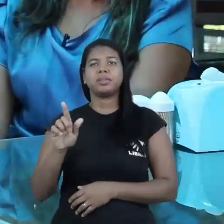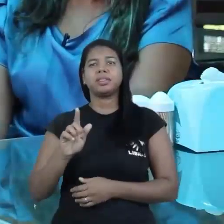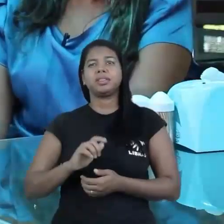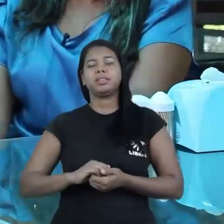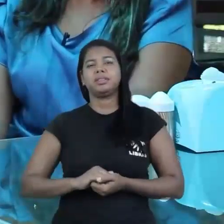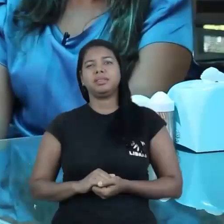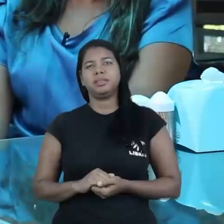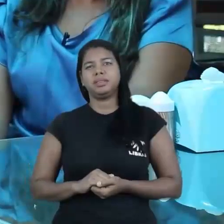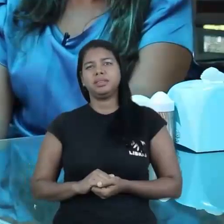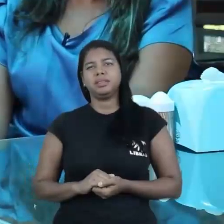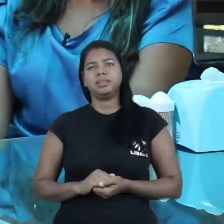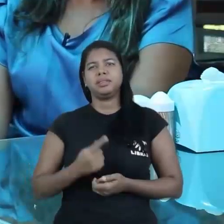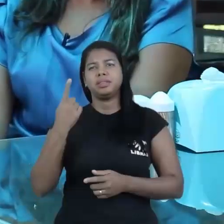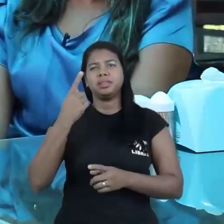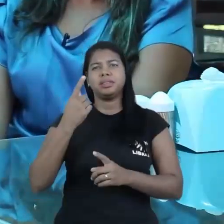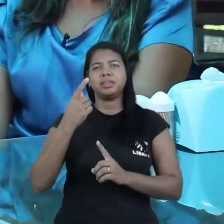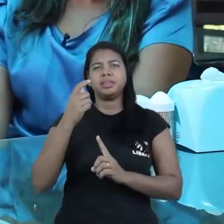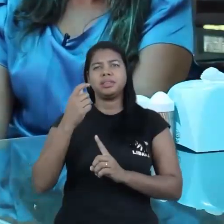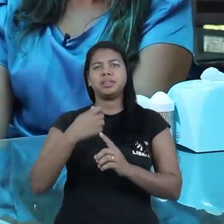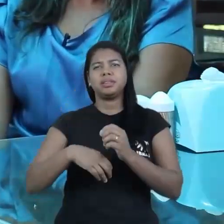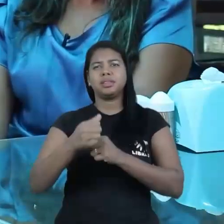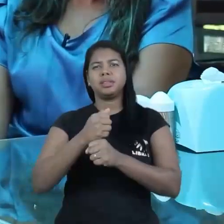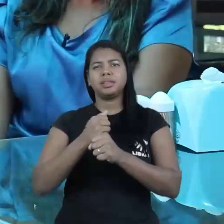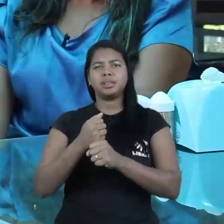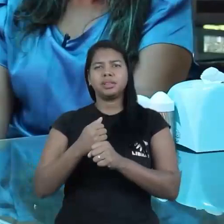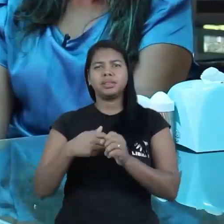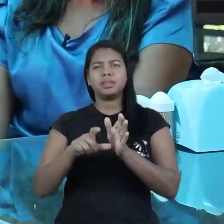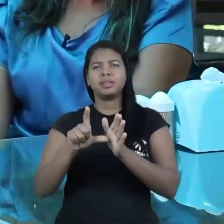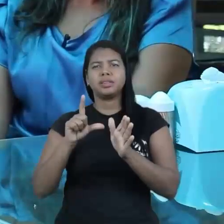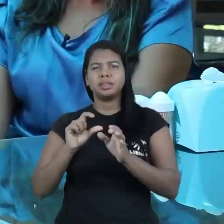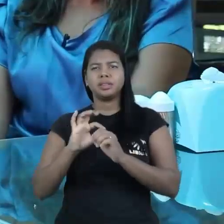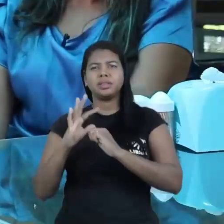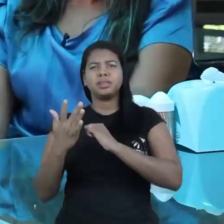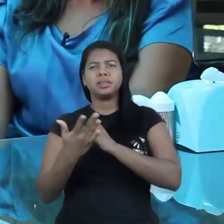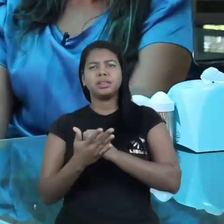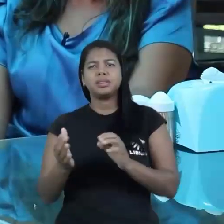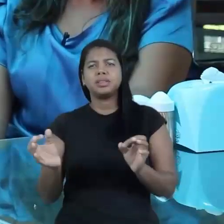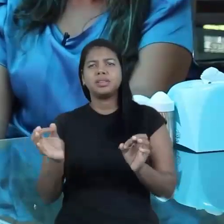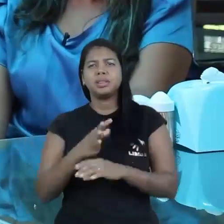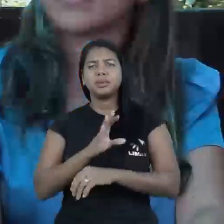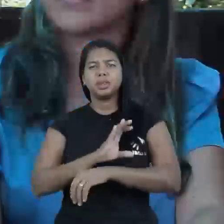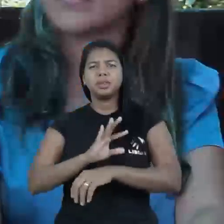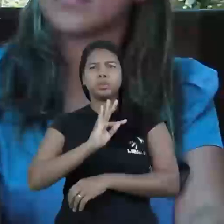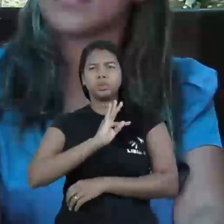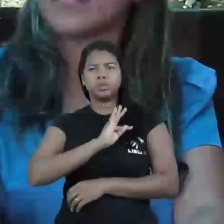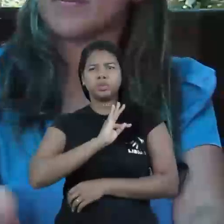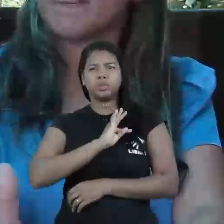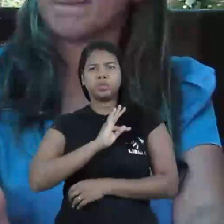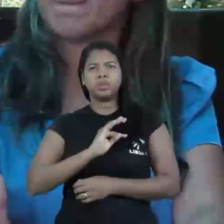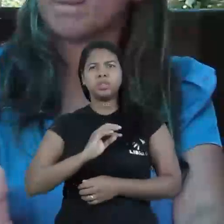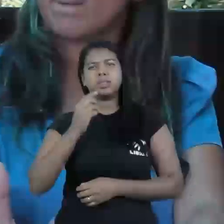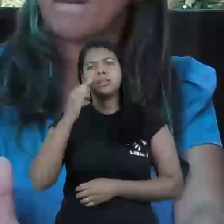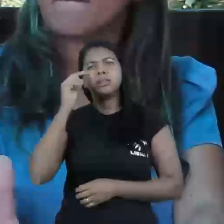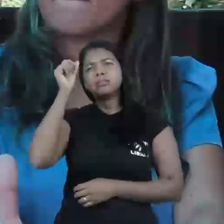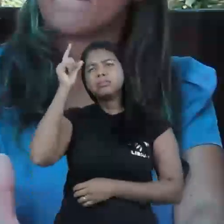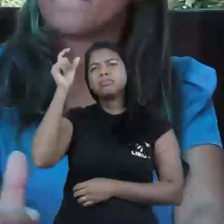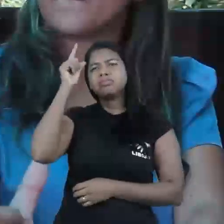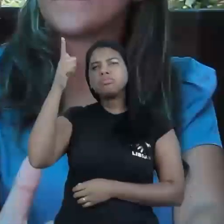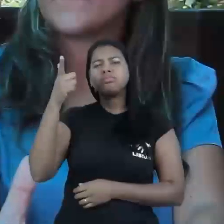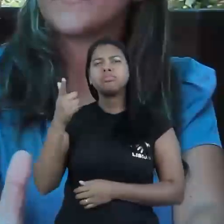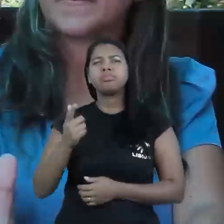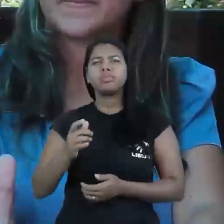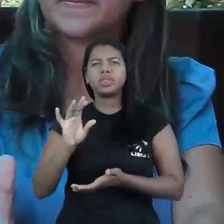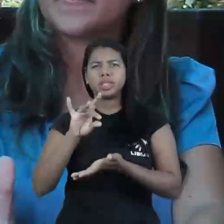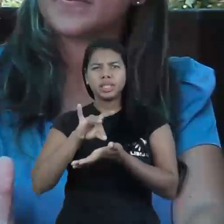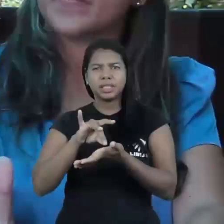Curioso que um ano antes da pandemia, eu tinha acabado, acho que o curso técnico, eu tive a ideia, na